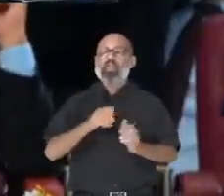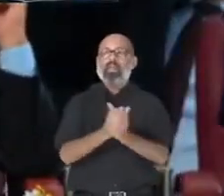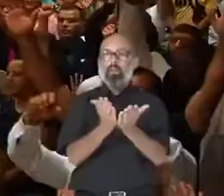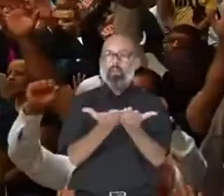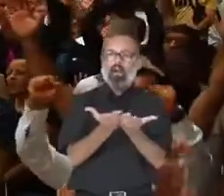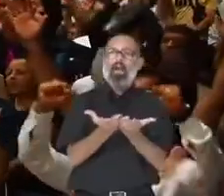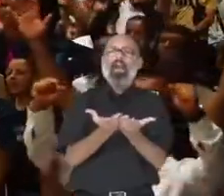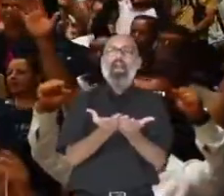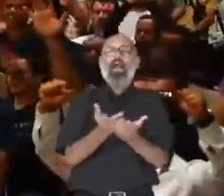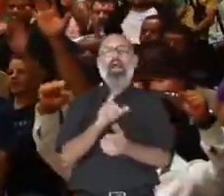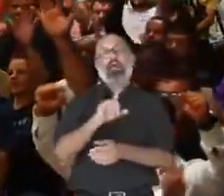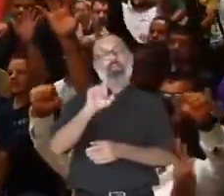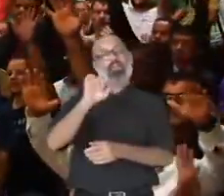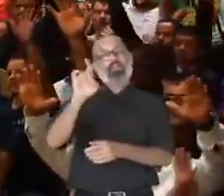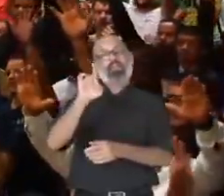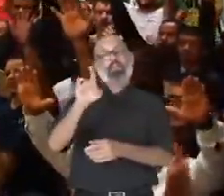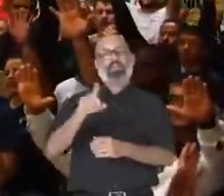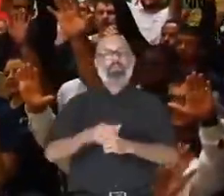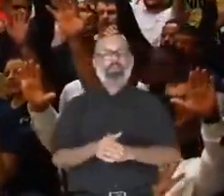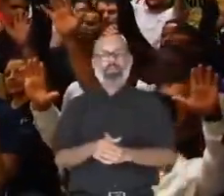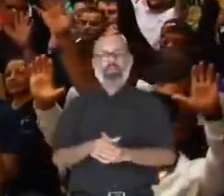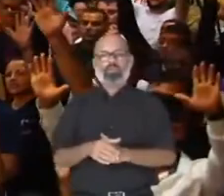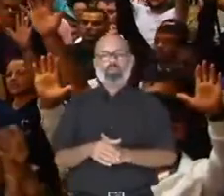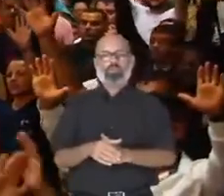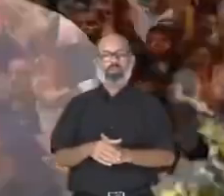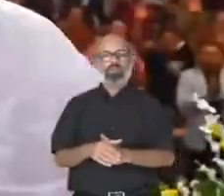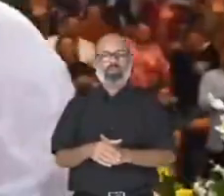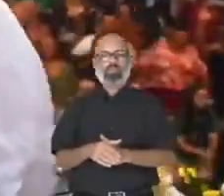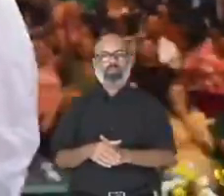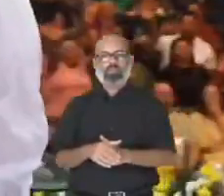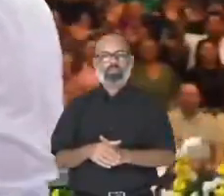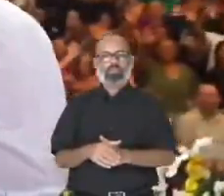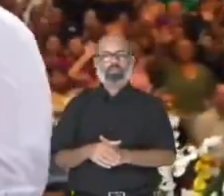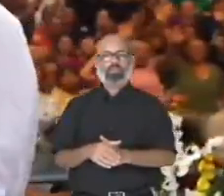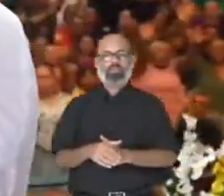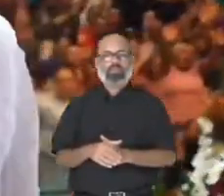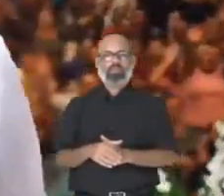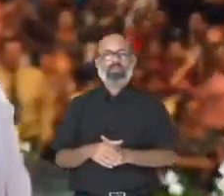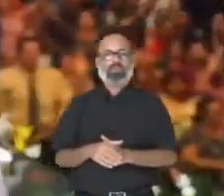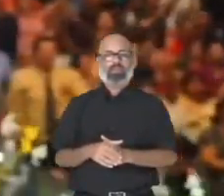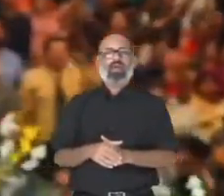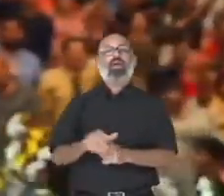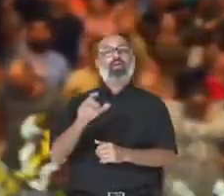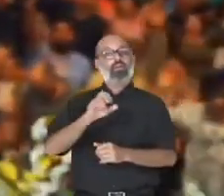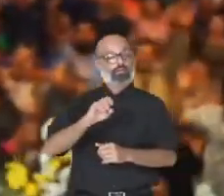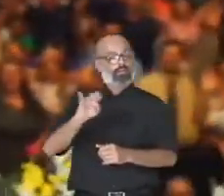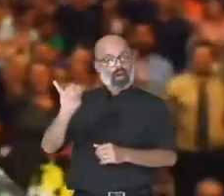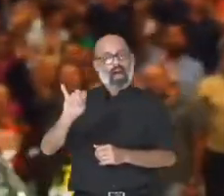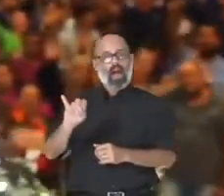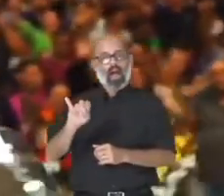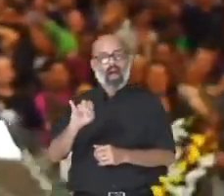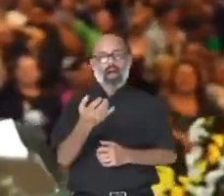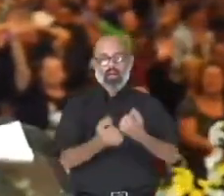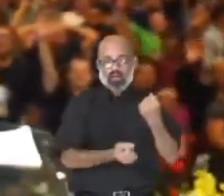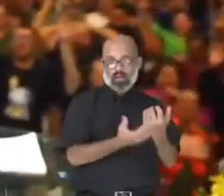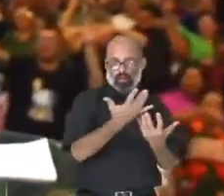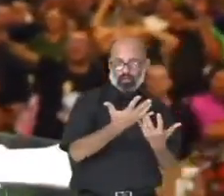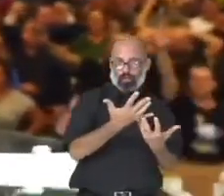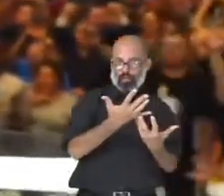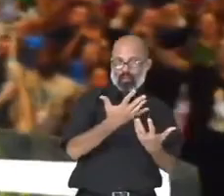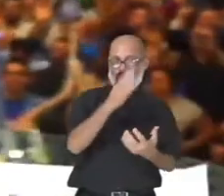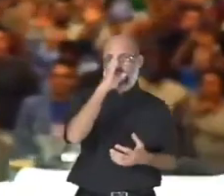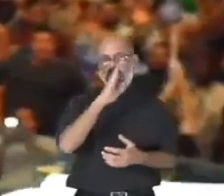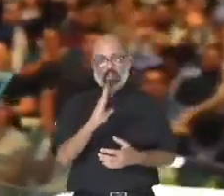pão quente do céu. Vai haver espera um avivamento no Brasil. Quem acredita que